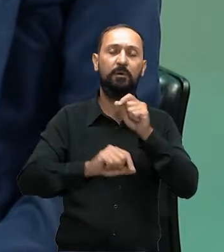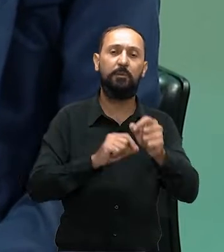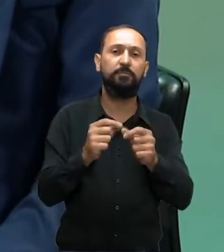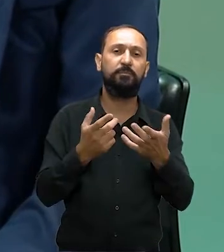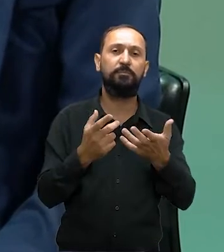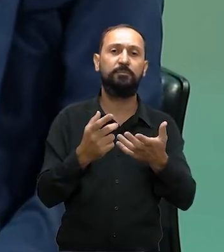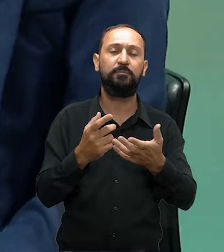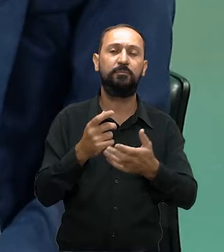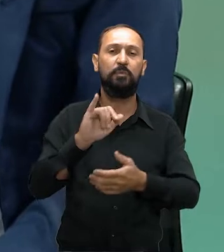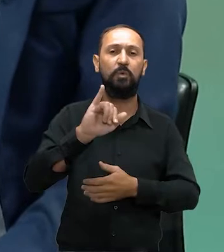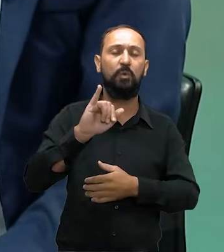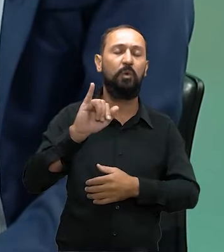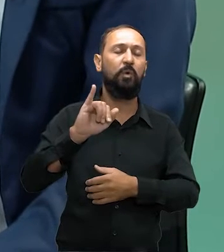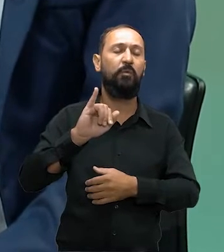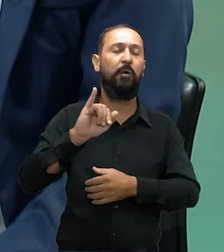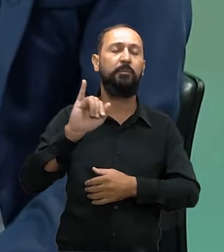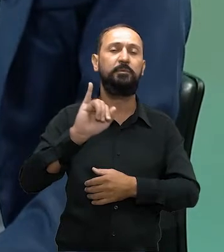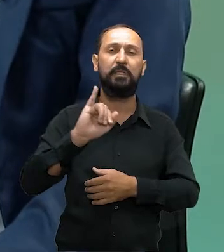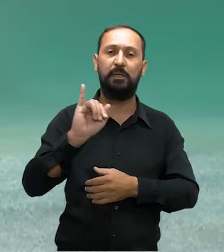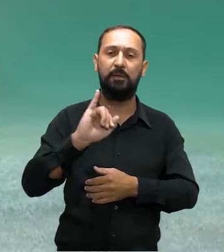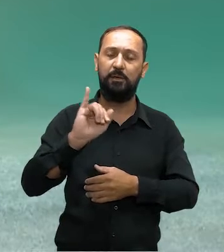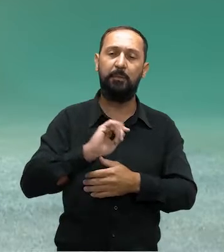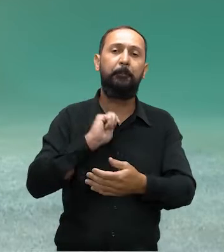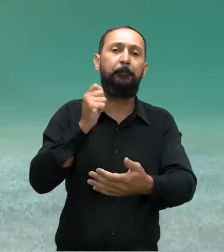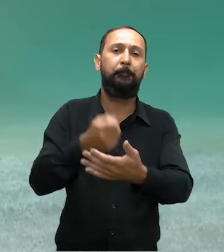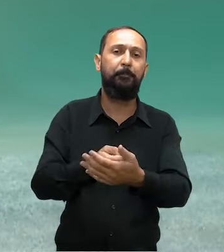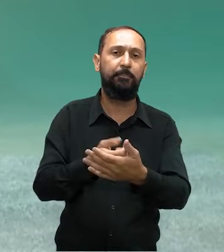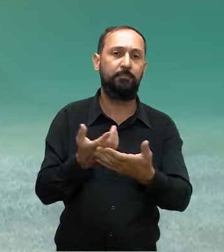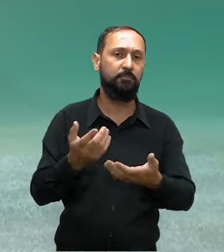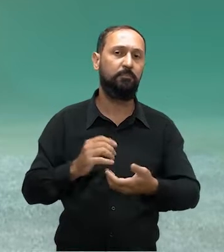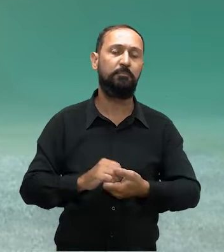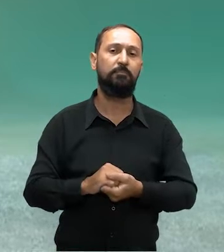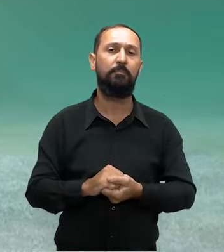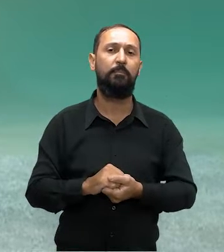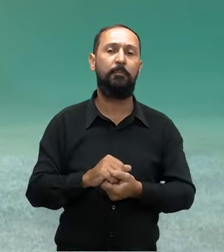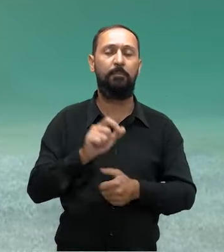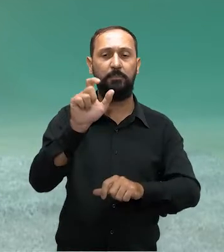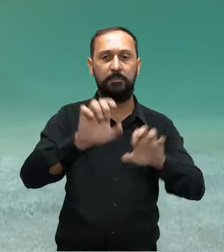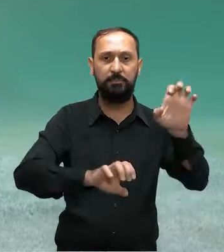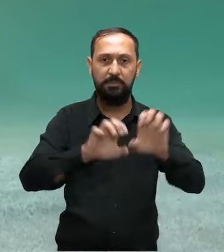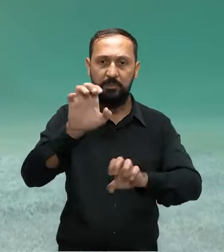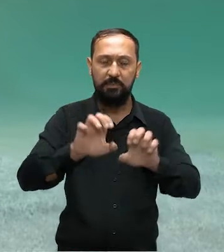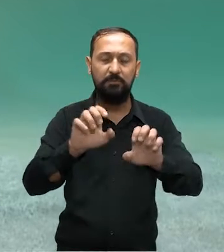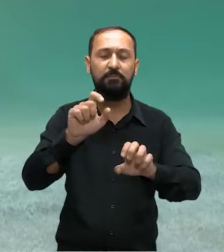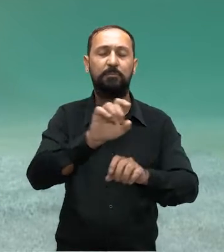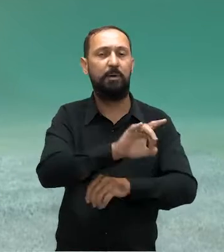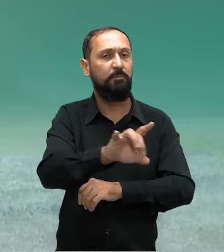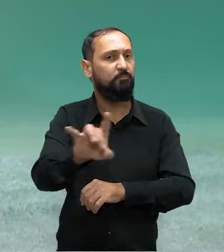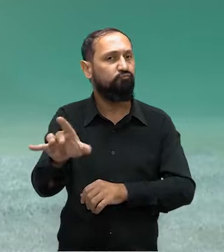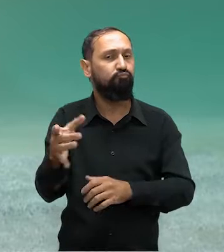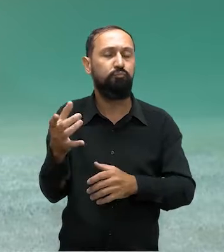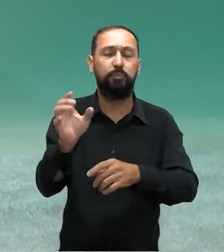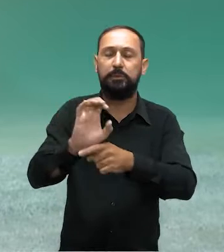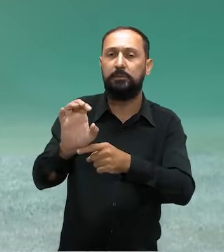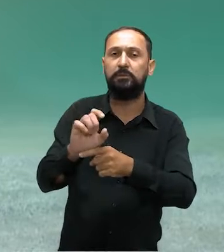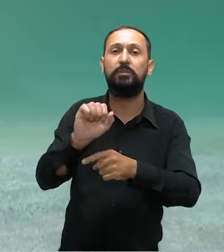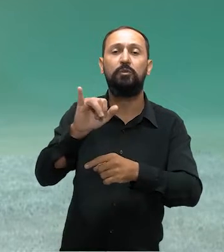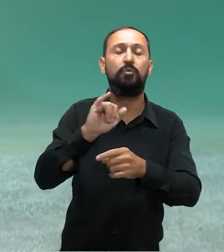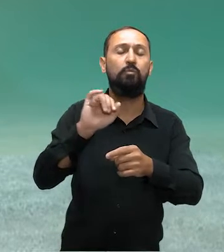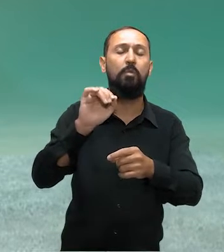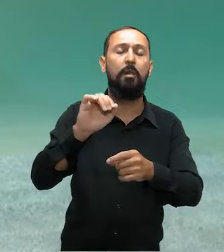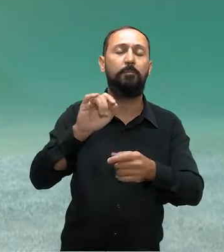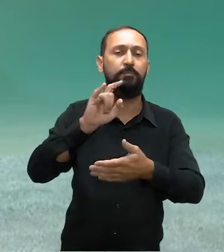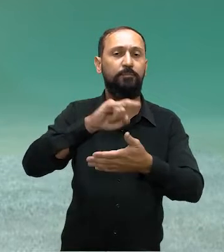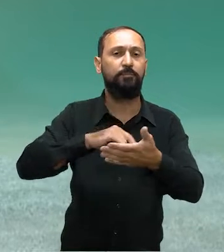vai ser gerada o imposto pago pelo empresário ao Estado. A partir do momento que você